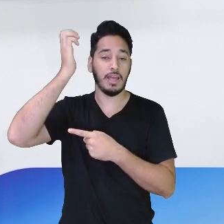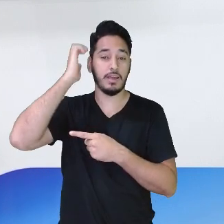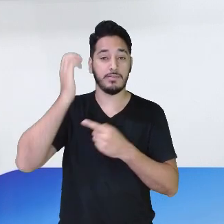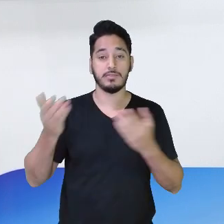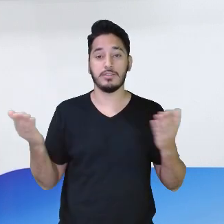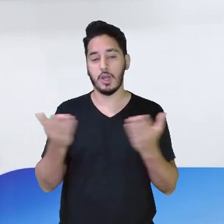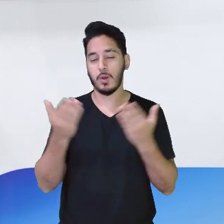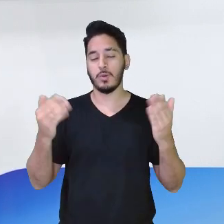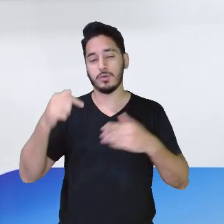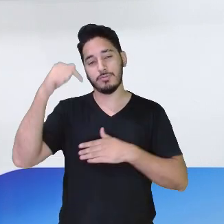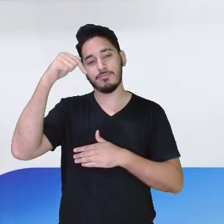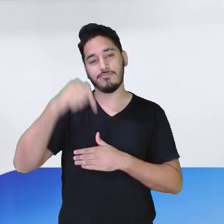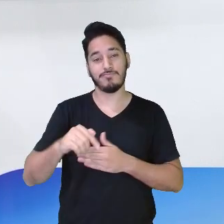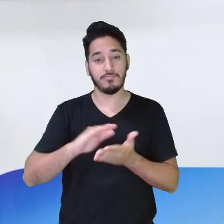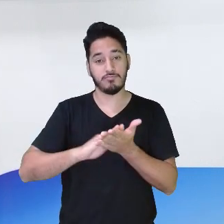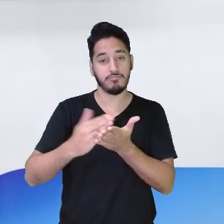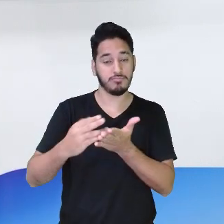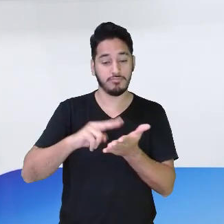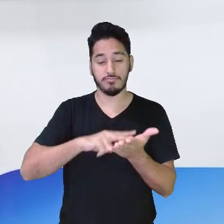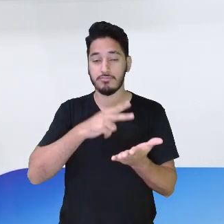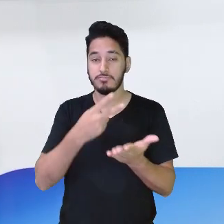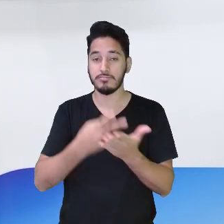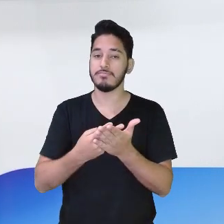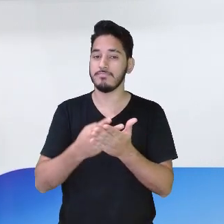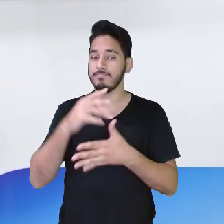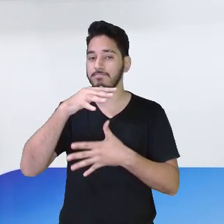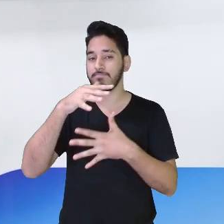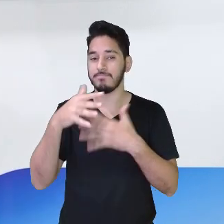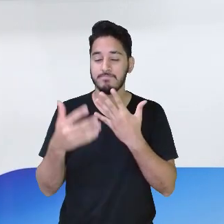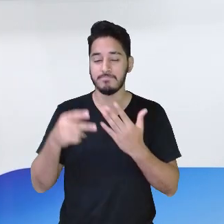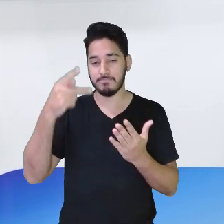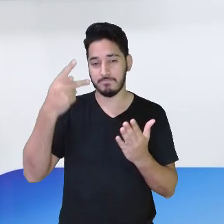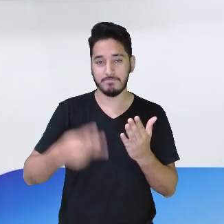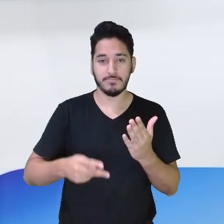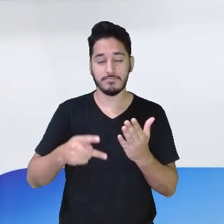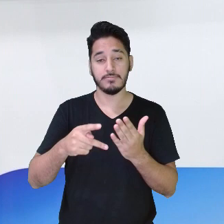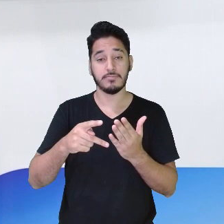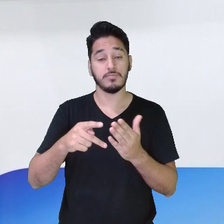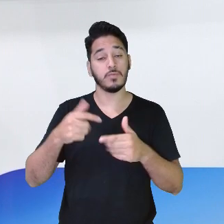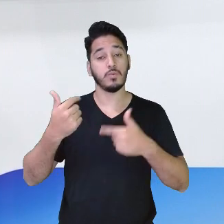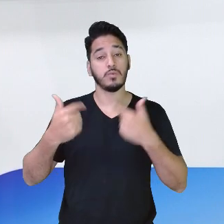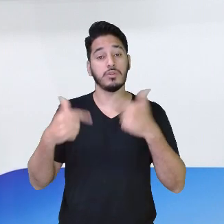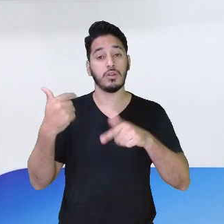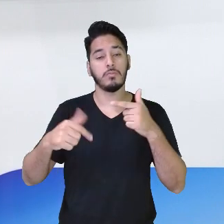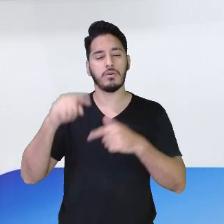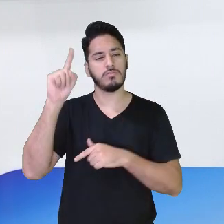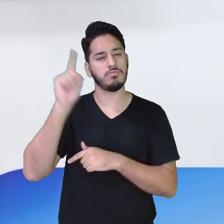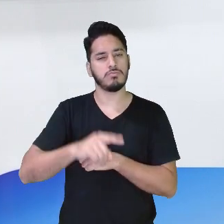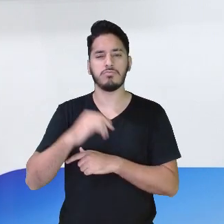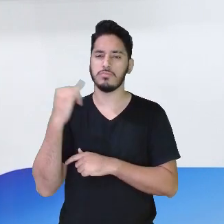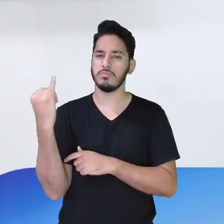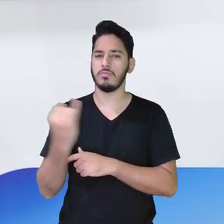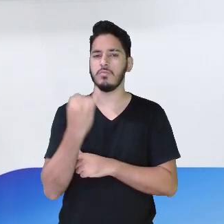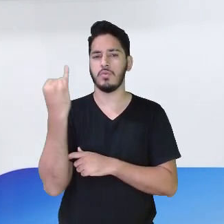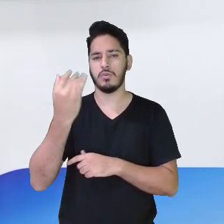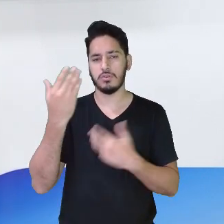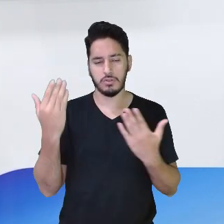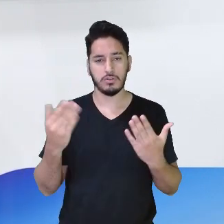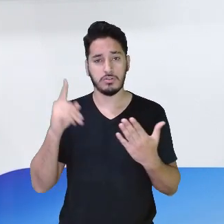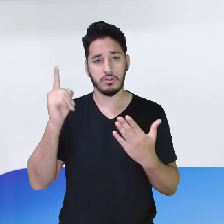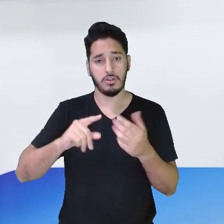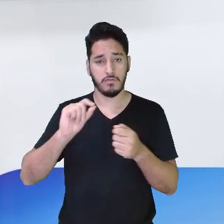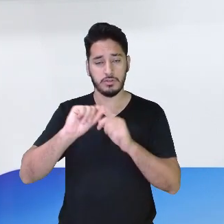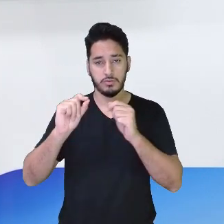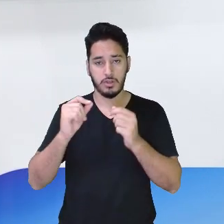ó, show de bola, interpretando Libras com a gente. O trabalho de Everton é muito importante. Ele faz